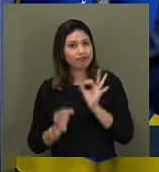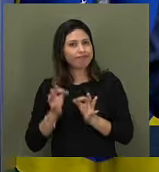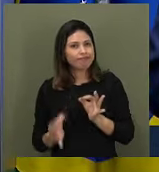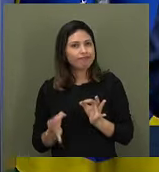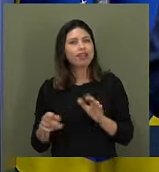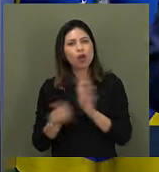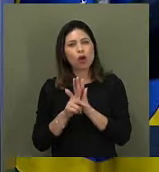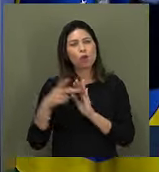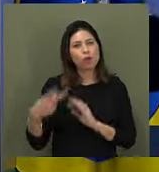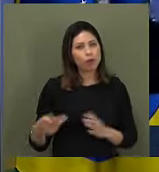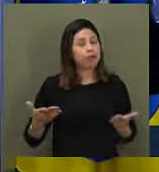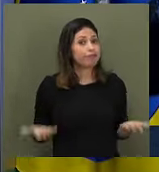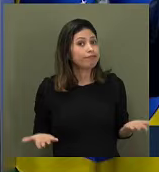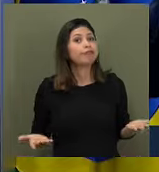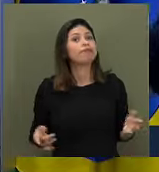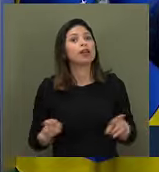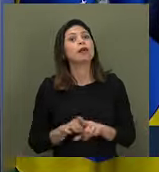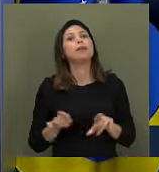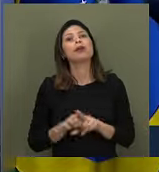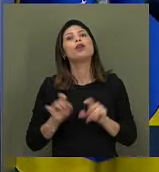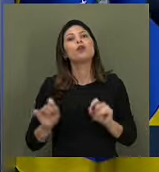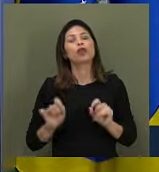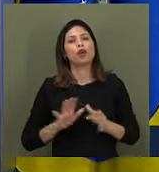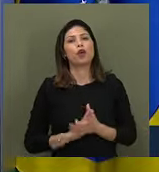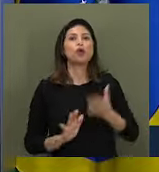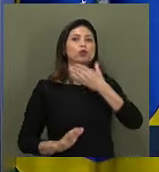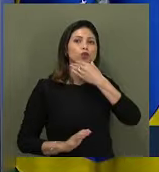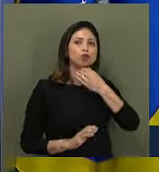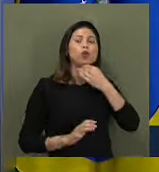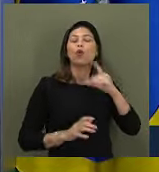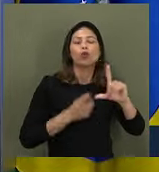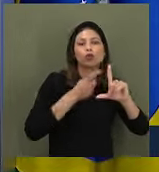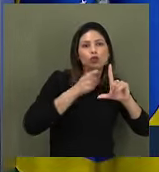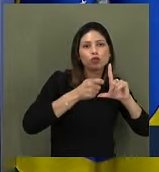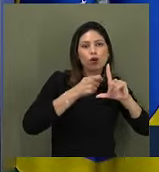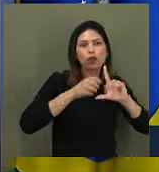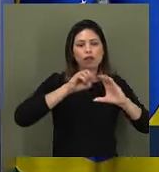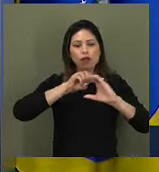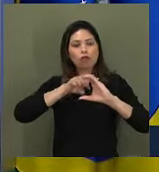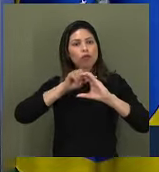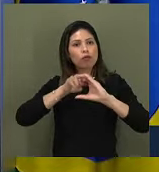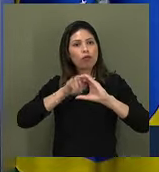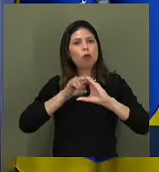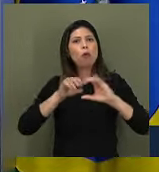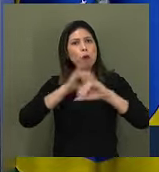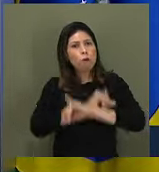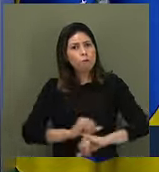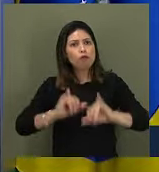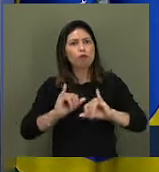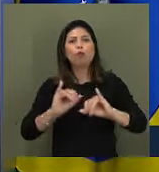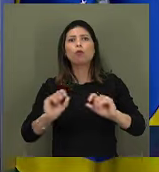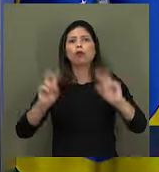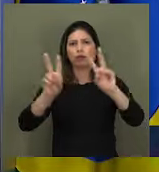próprio legislativo por fim até o jornal Globo destacou o assunto com essa Manchete abro